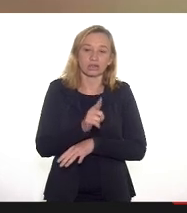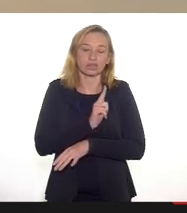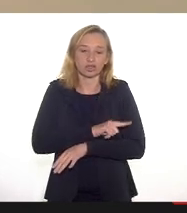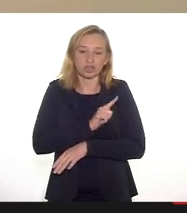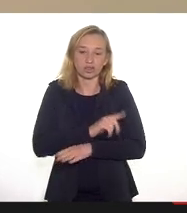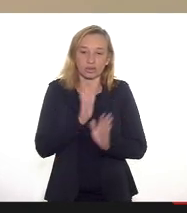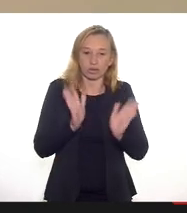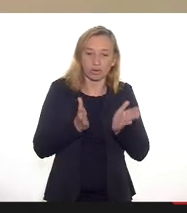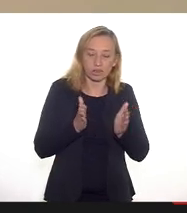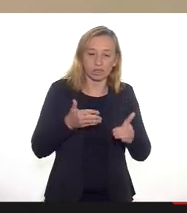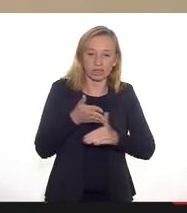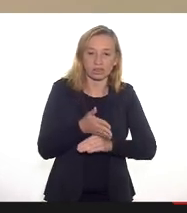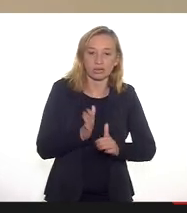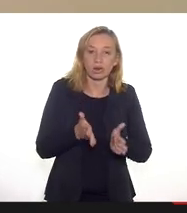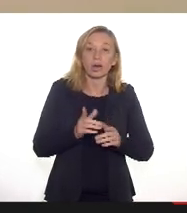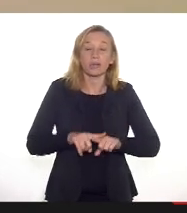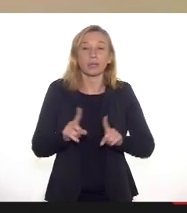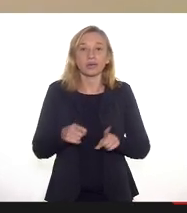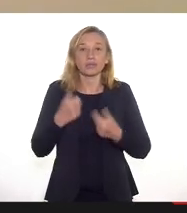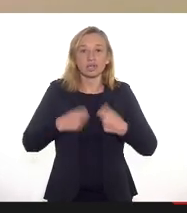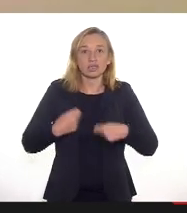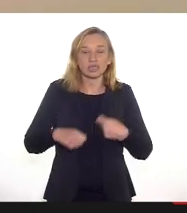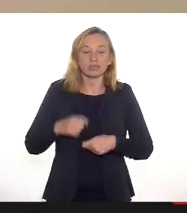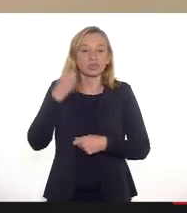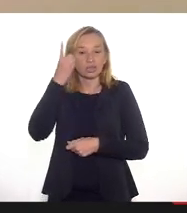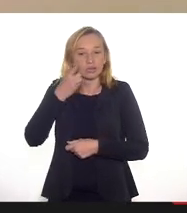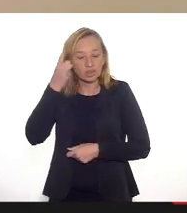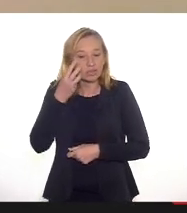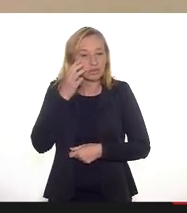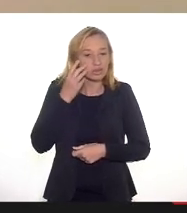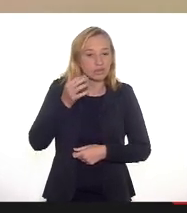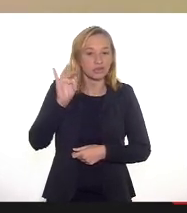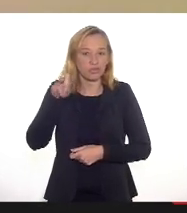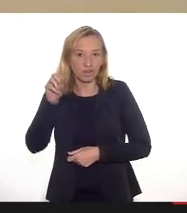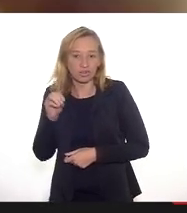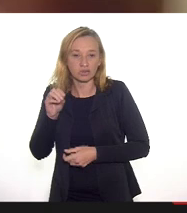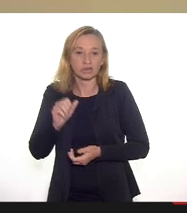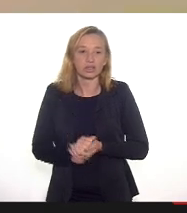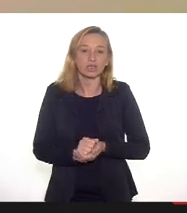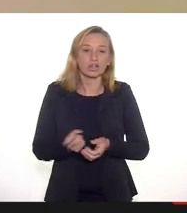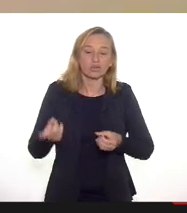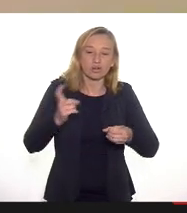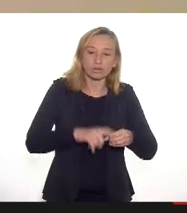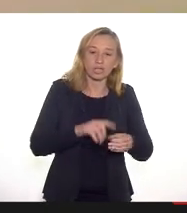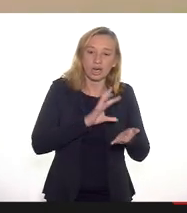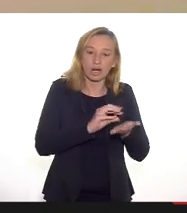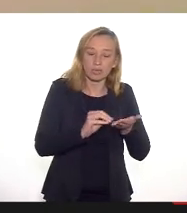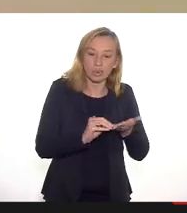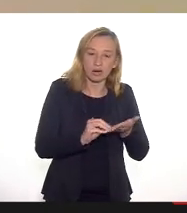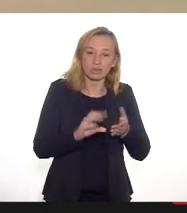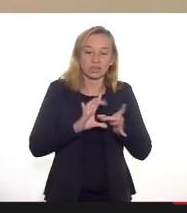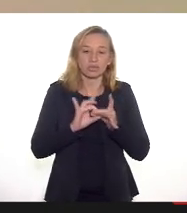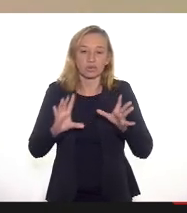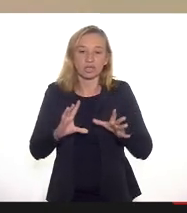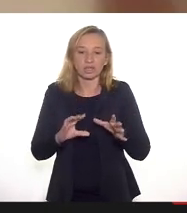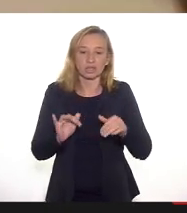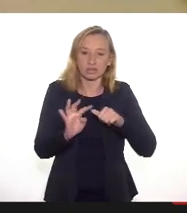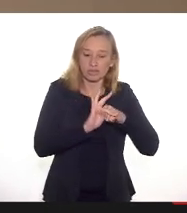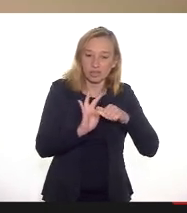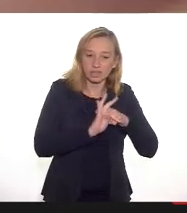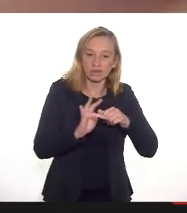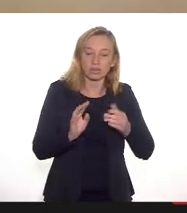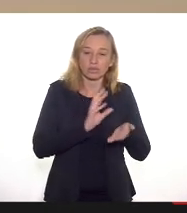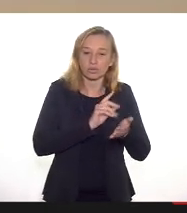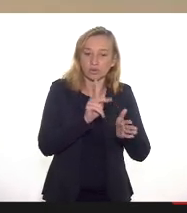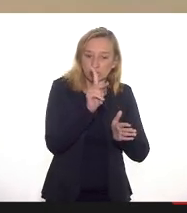dela, porque ela está entrando agora. Mas precisamos, deputado Valdec, deputado Flávio Serafini, retornarmos à pauta democrática da FAETEC, como os